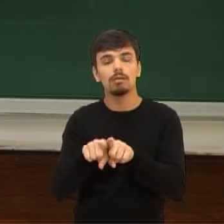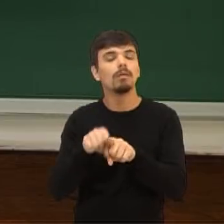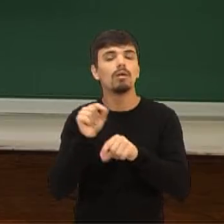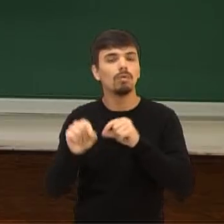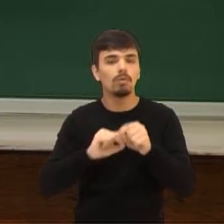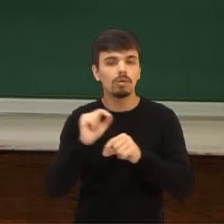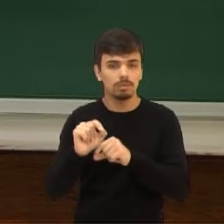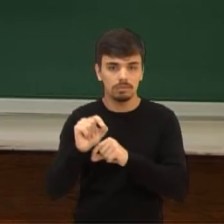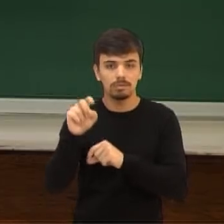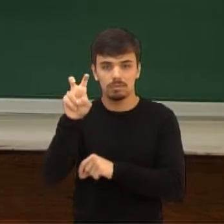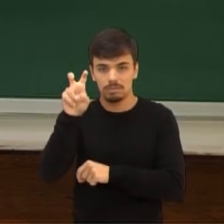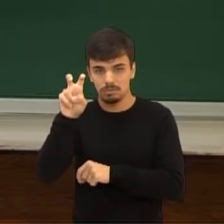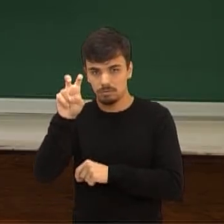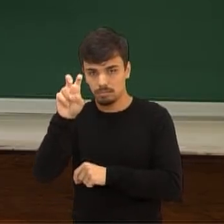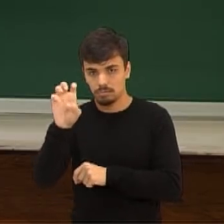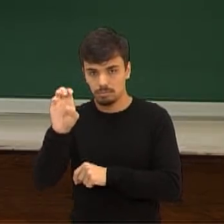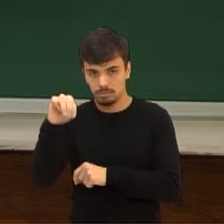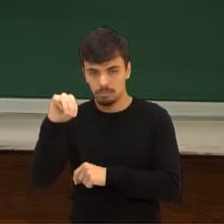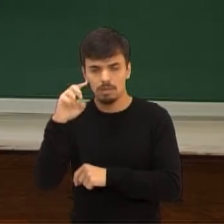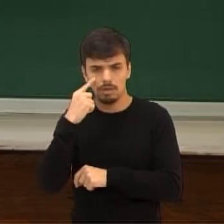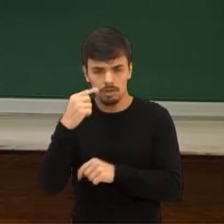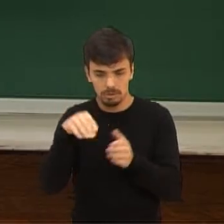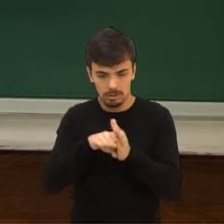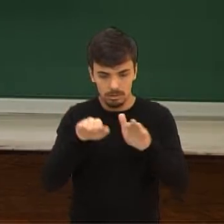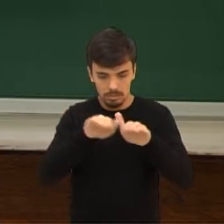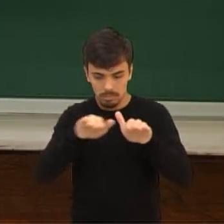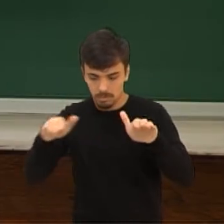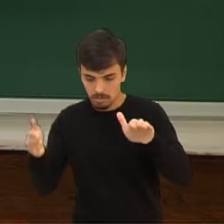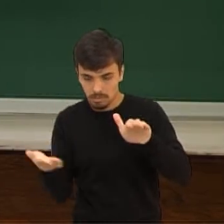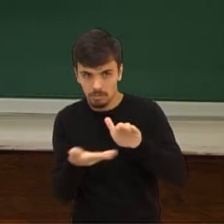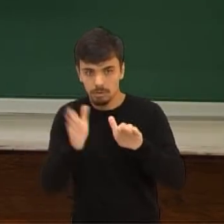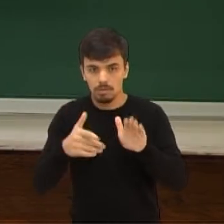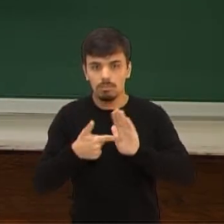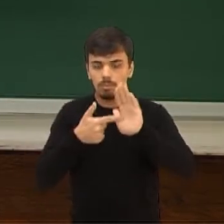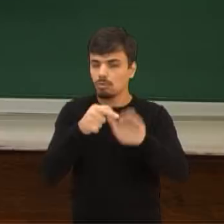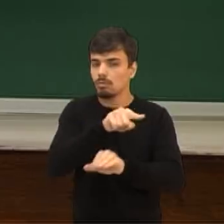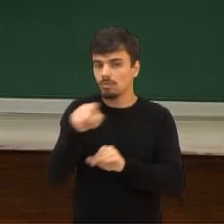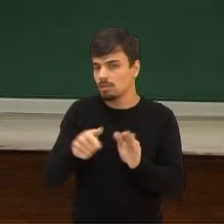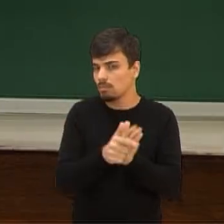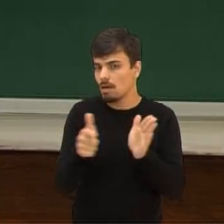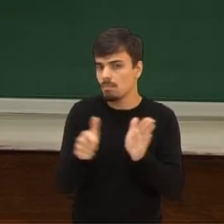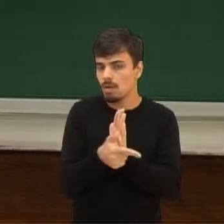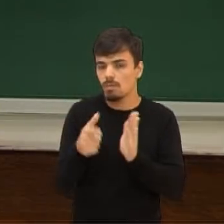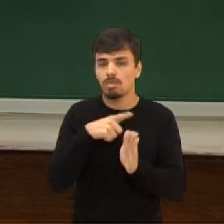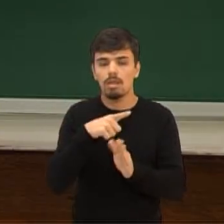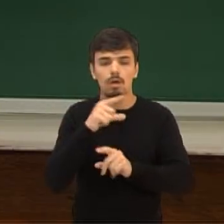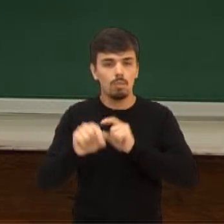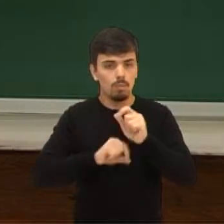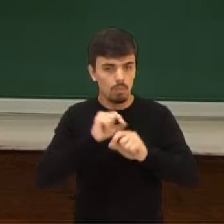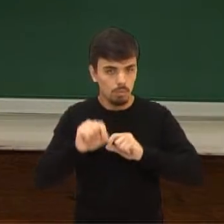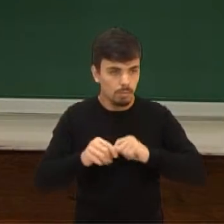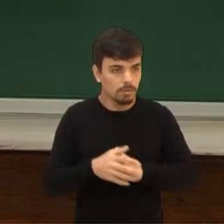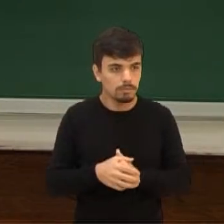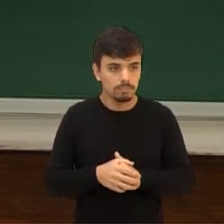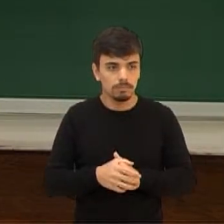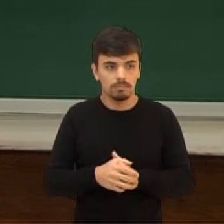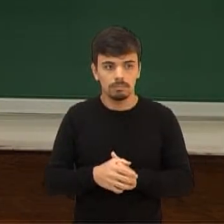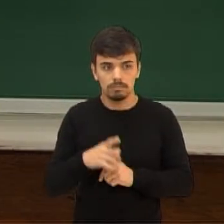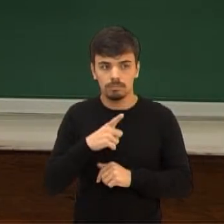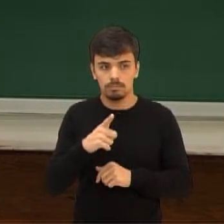chegando aqui na nossa planificação, igual a prof acabou de mostrar para vocês ali na folha, nós teremos